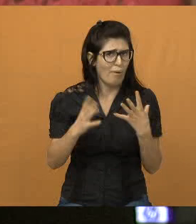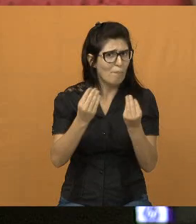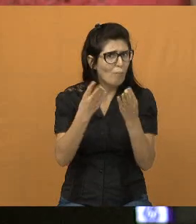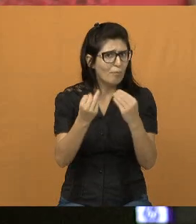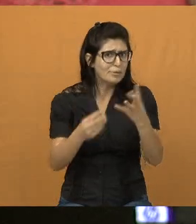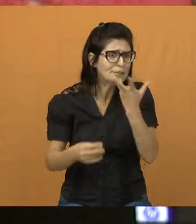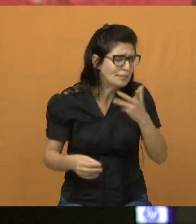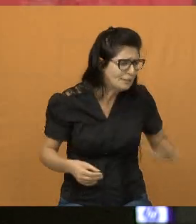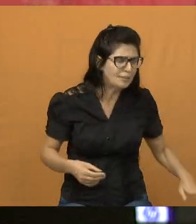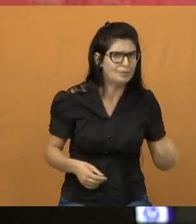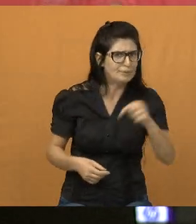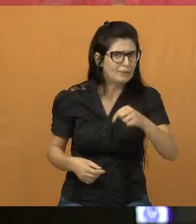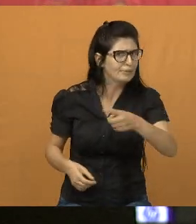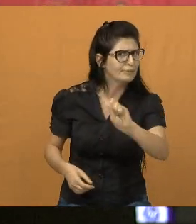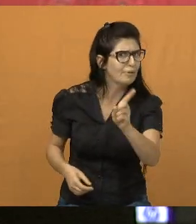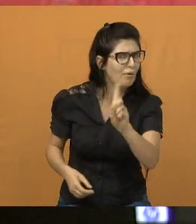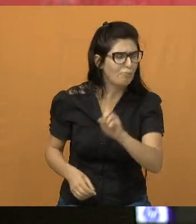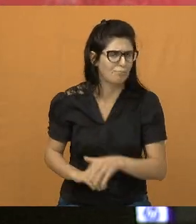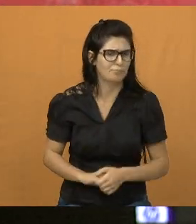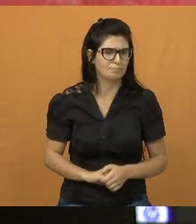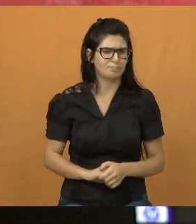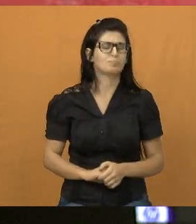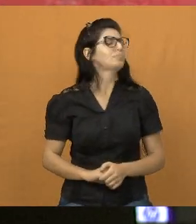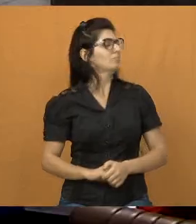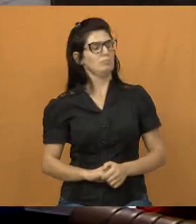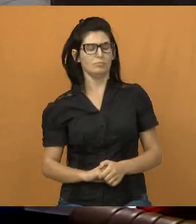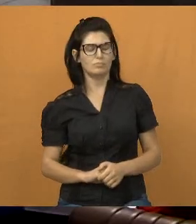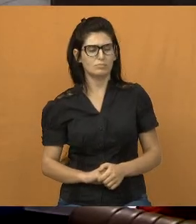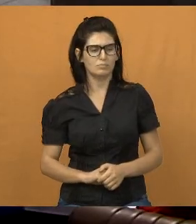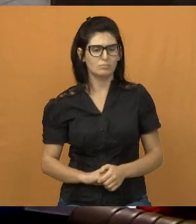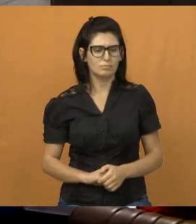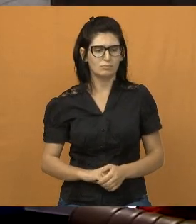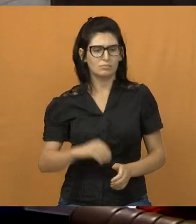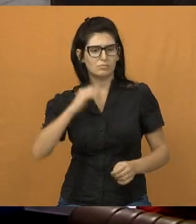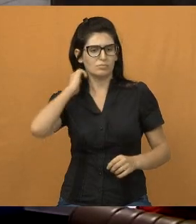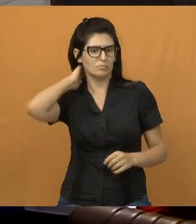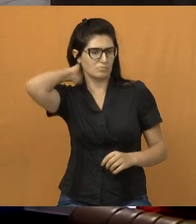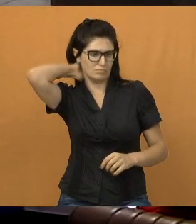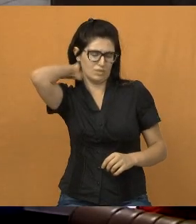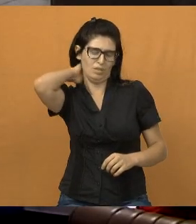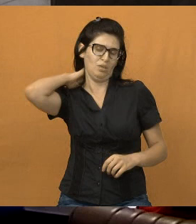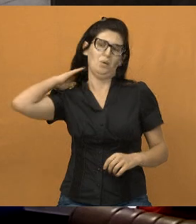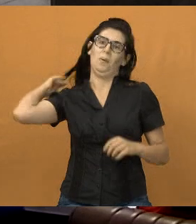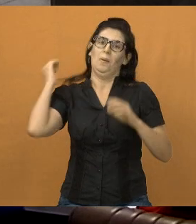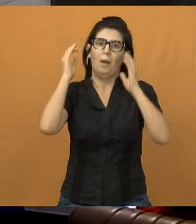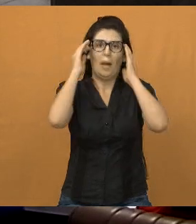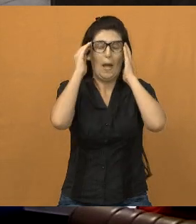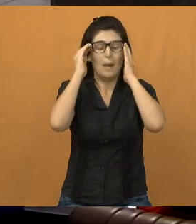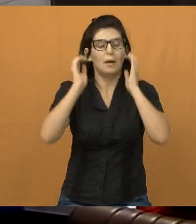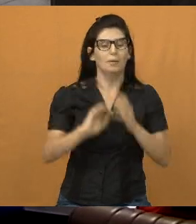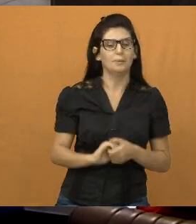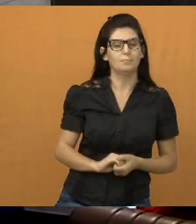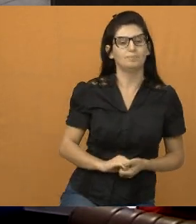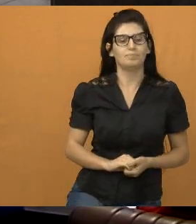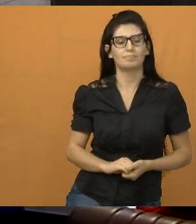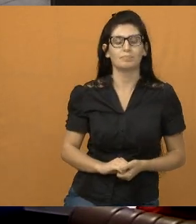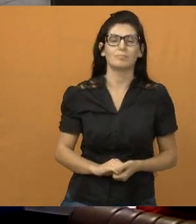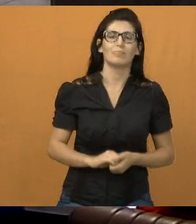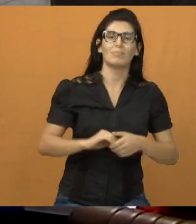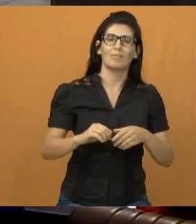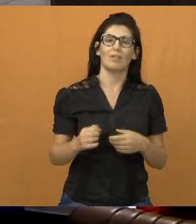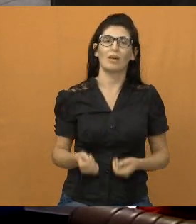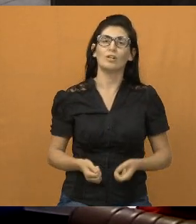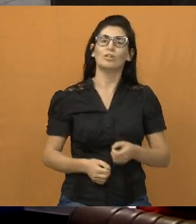Em relação a esse item, para vocês terem uma ideia, eu recebi a doutora Mônica,